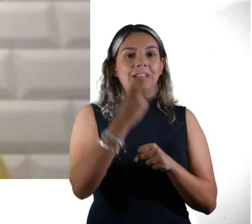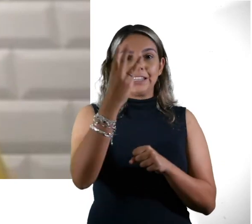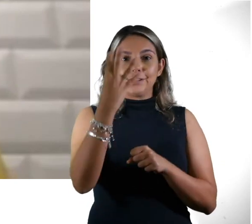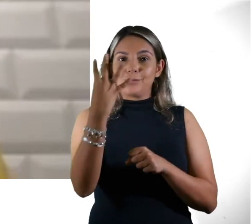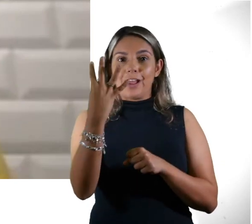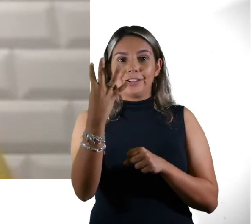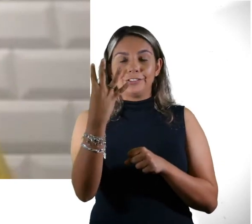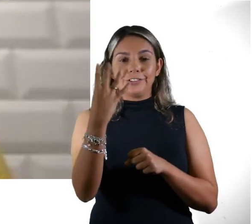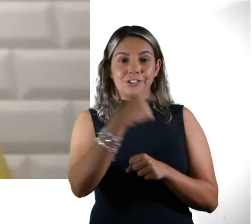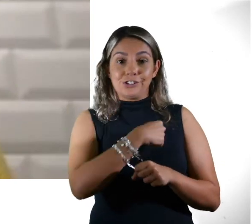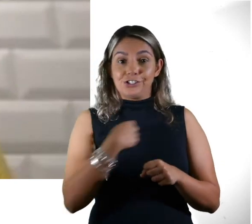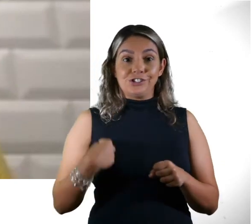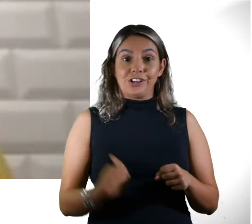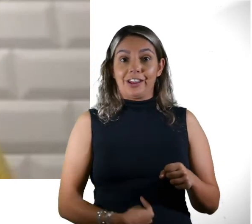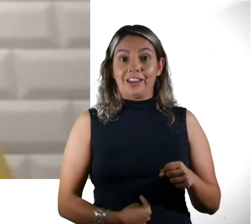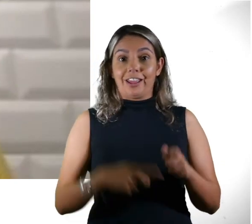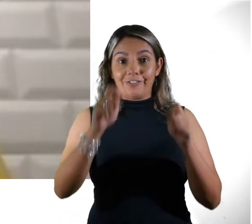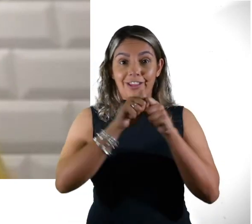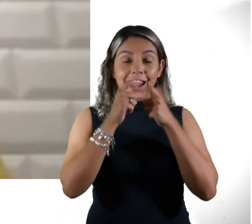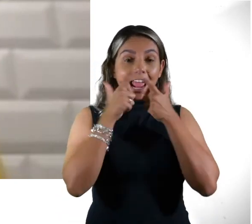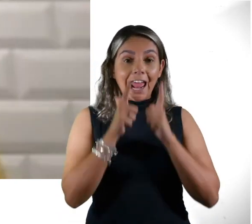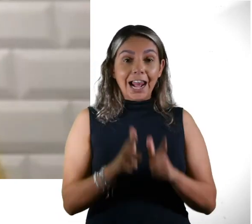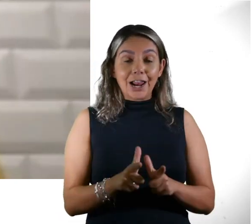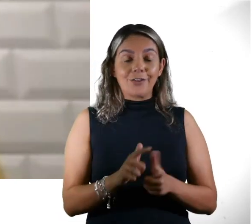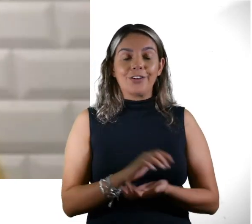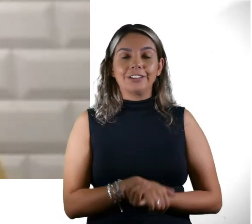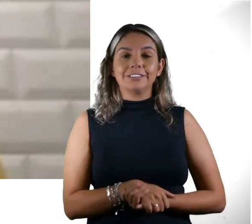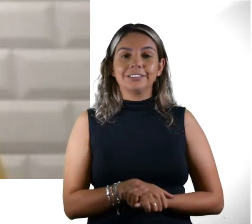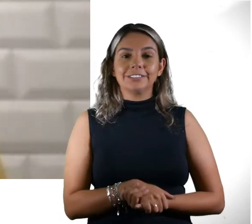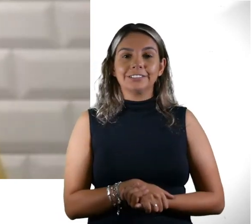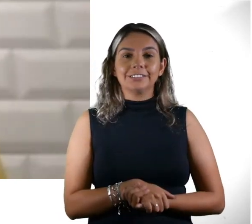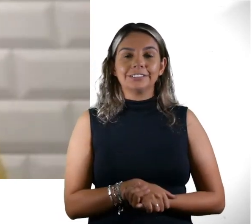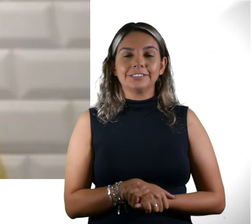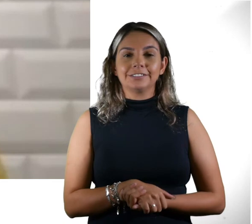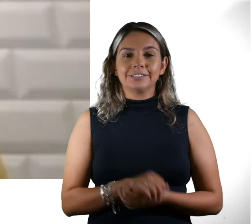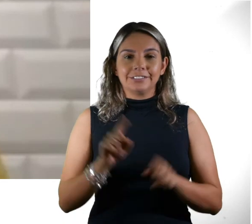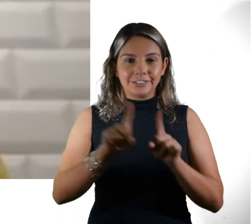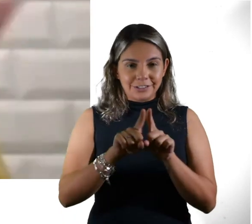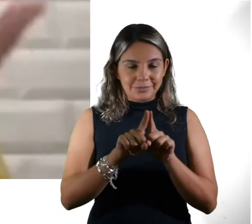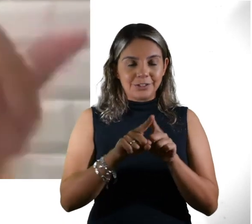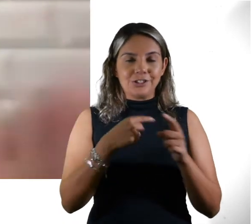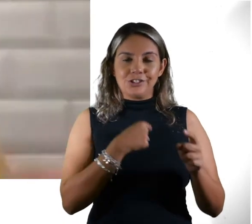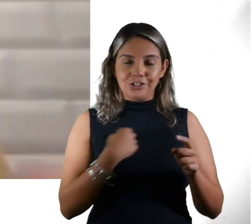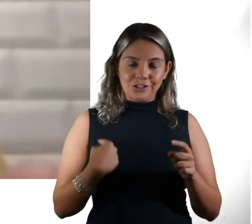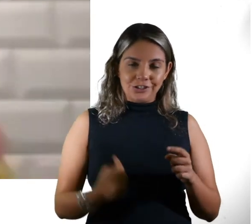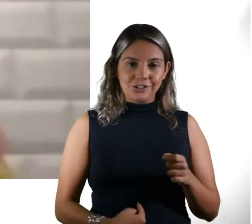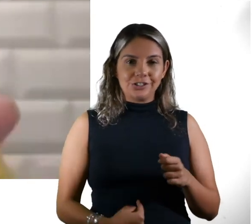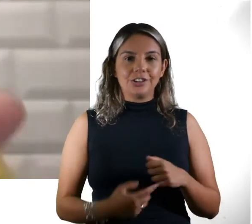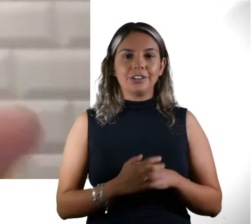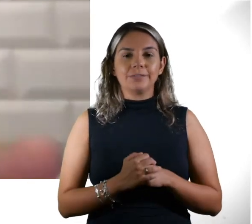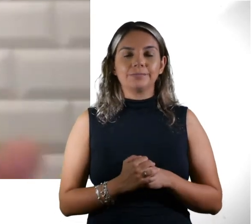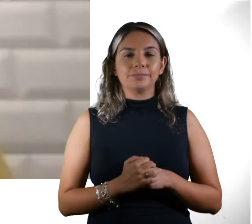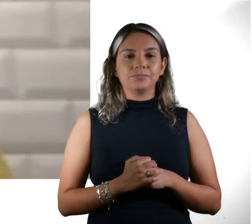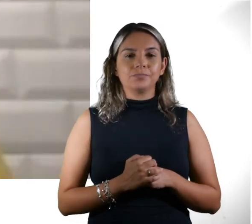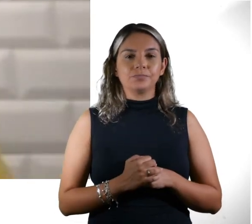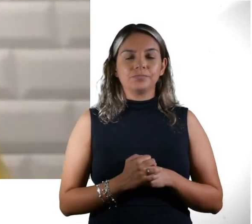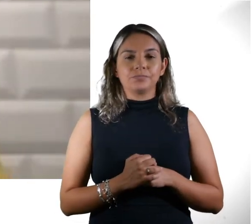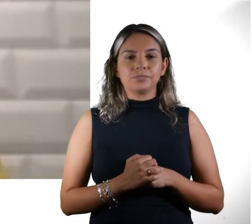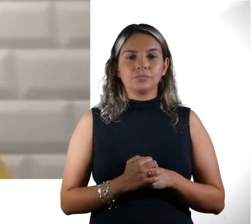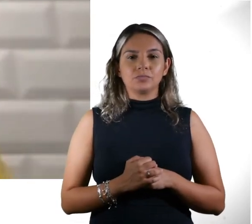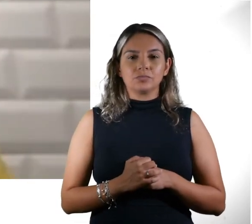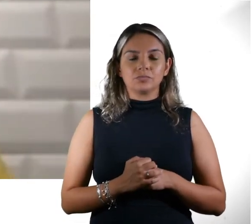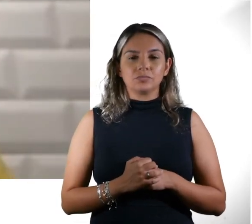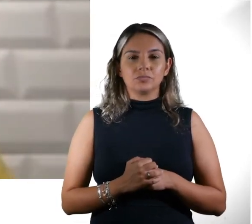perdi um pouco a conta, acho que tenho 3 ou 4 livros publicados em chinês, na China e também em Taiwan, mas na China concretamente, que é